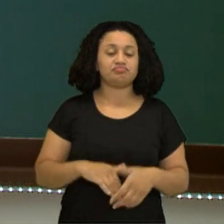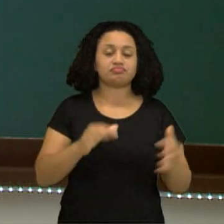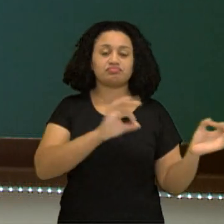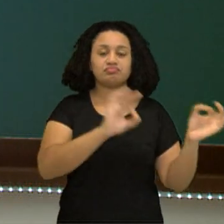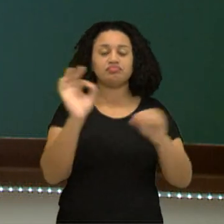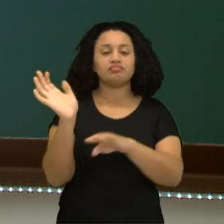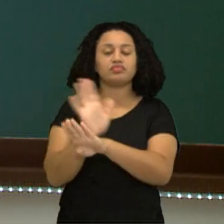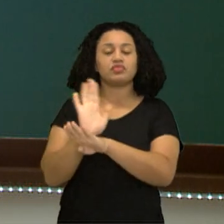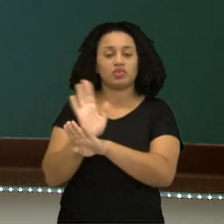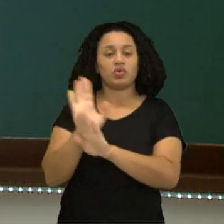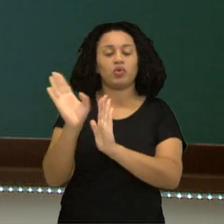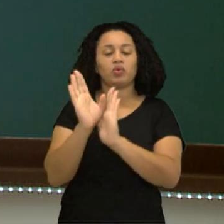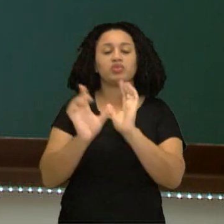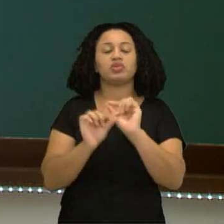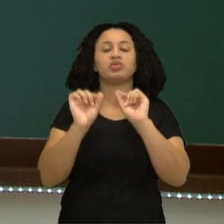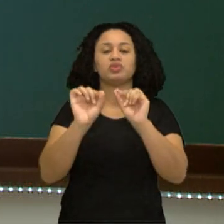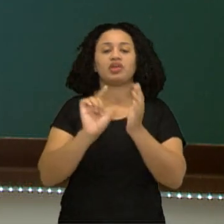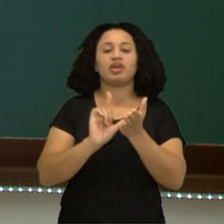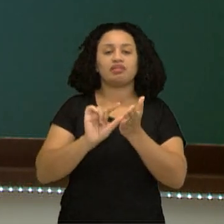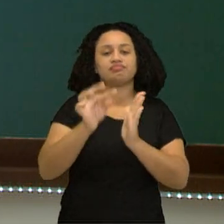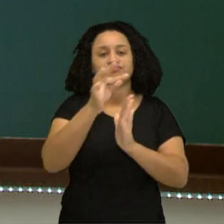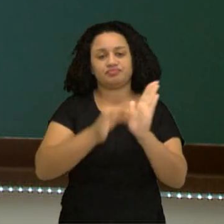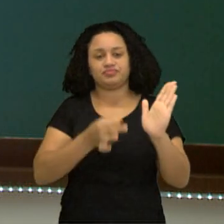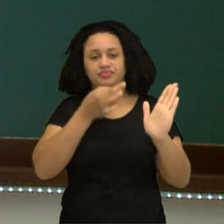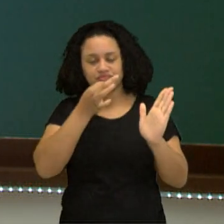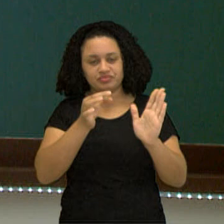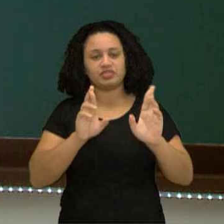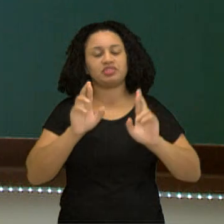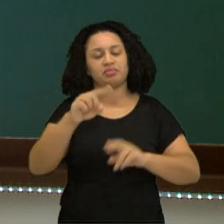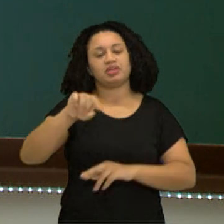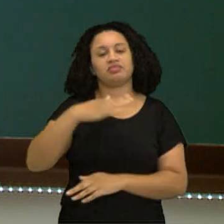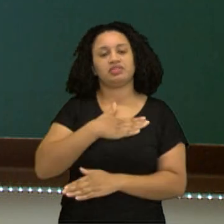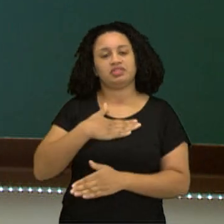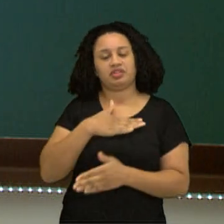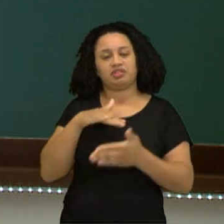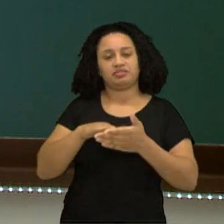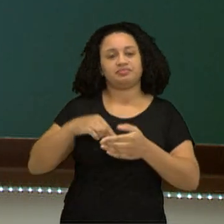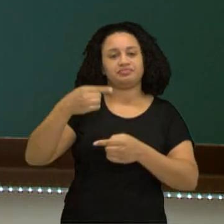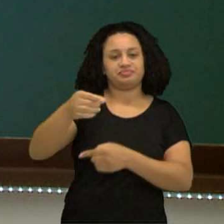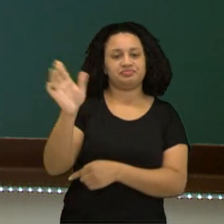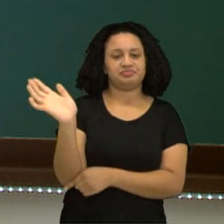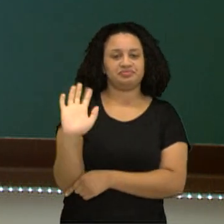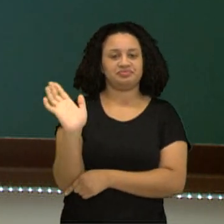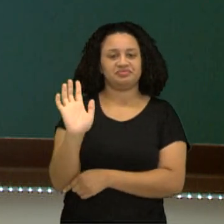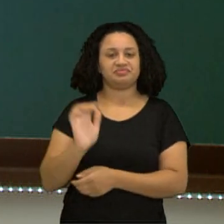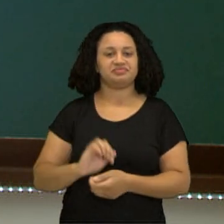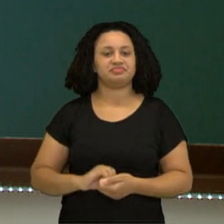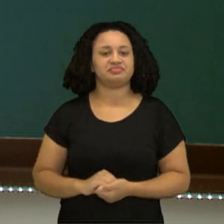vídeo, nós falamos sobre artigo. Espero que vocês tenham gostado e até breve!